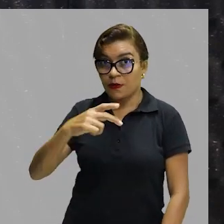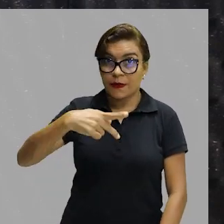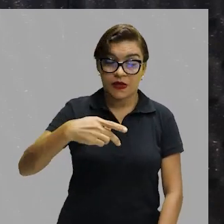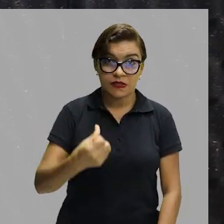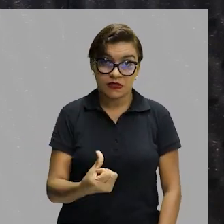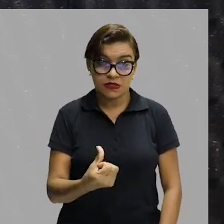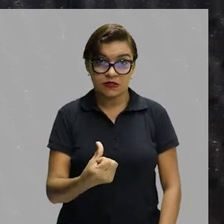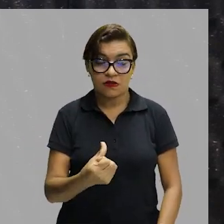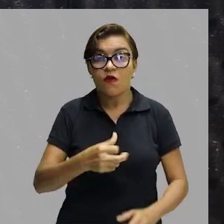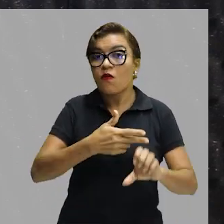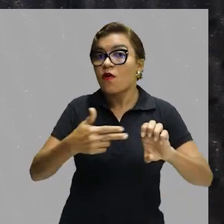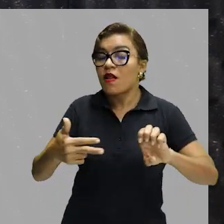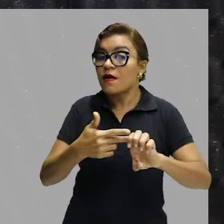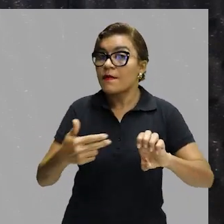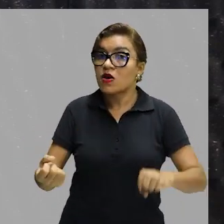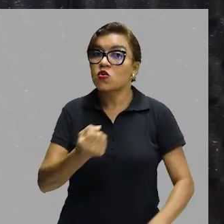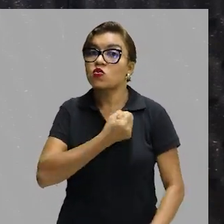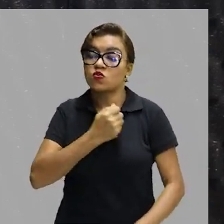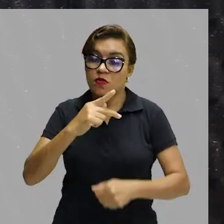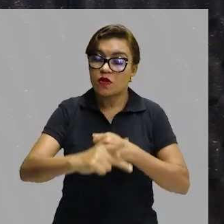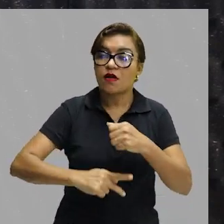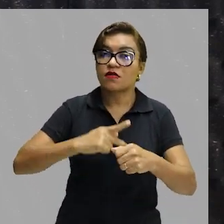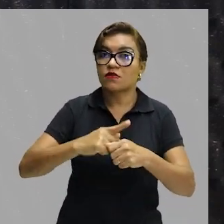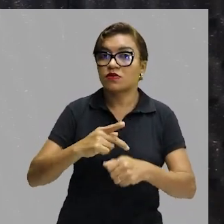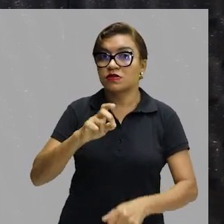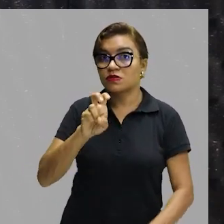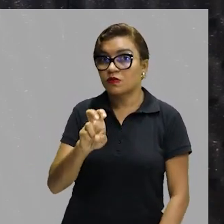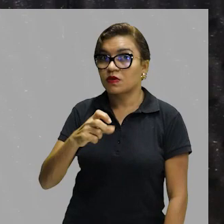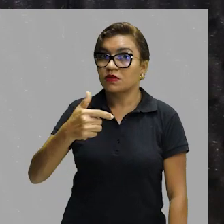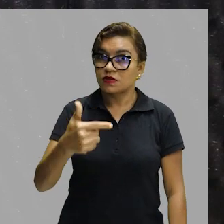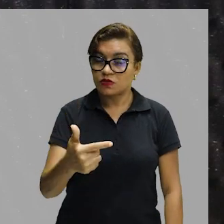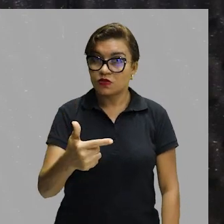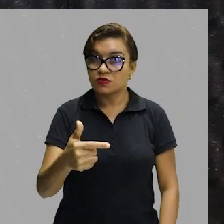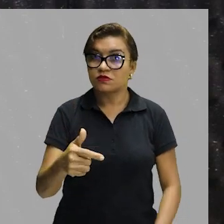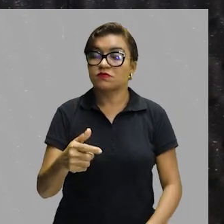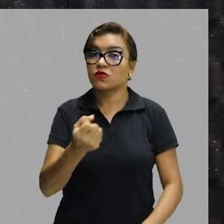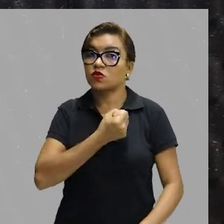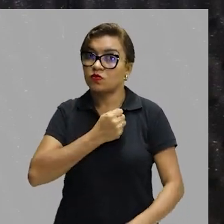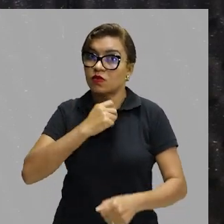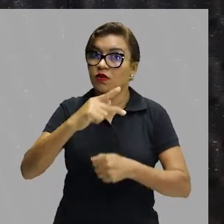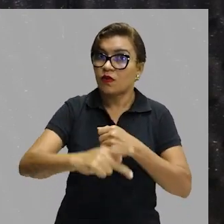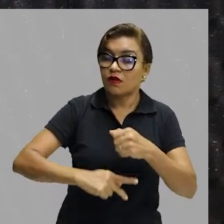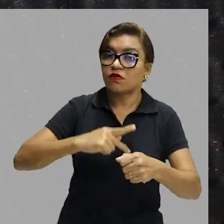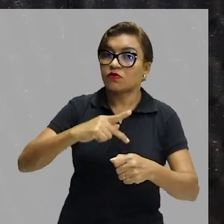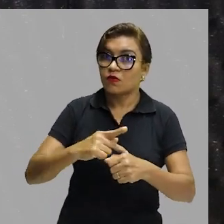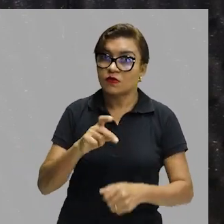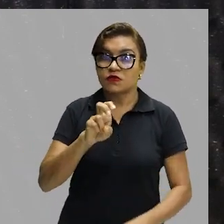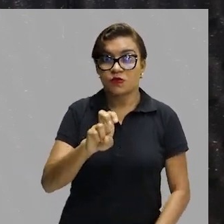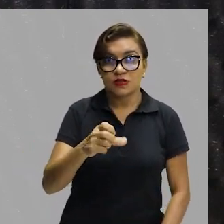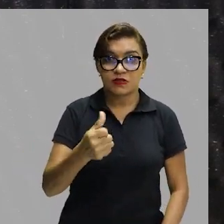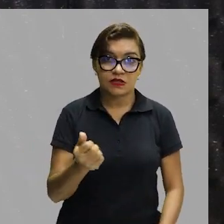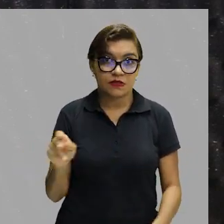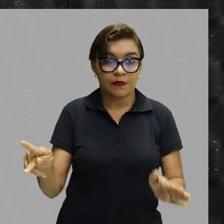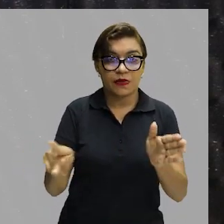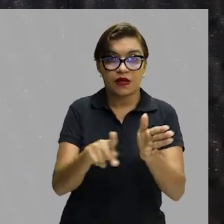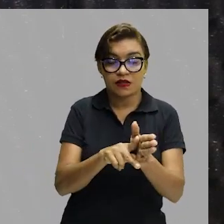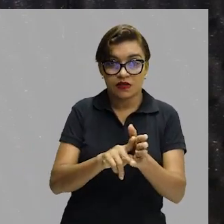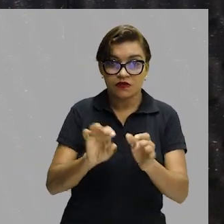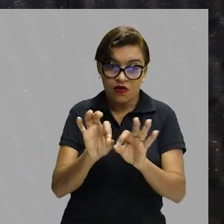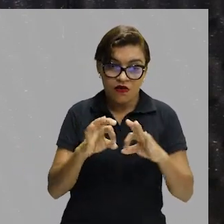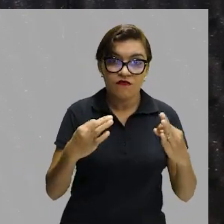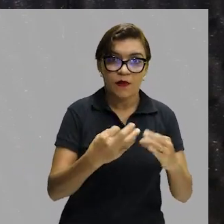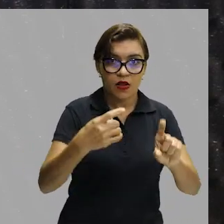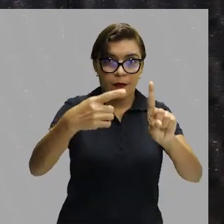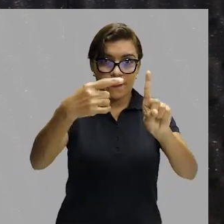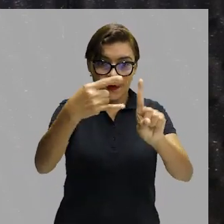elementos com número atômico 52 e número atômico 56 pertencem às